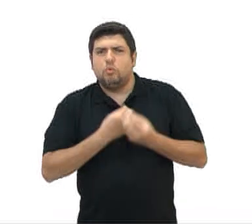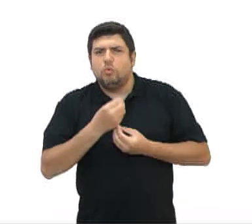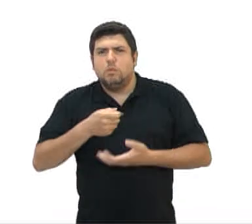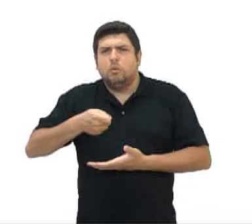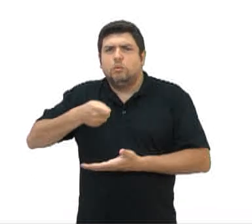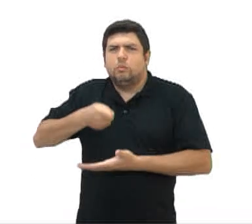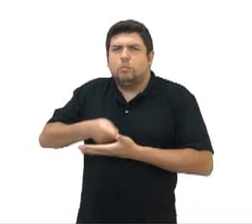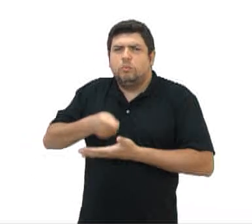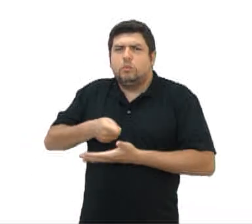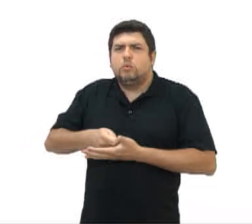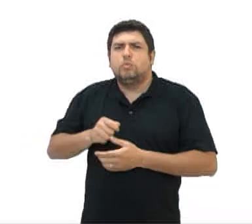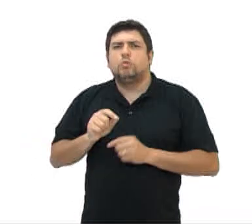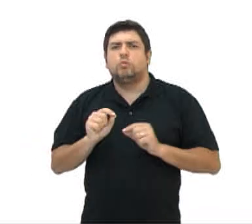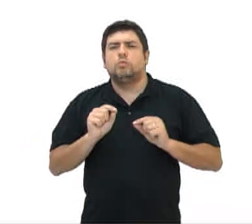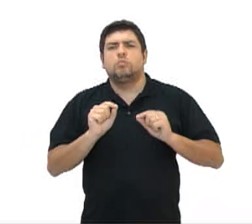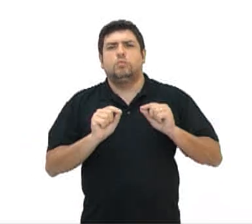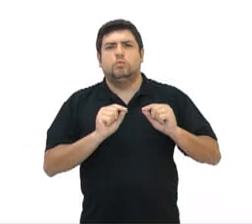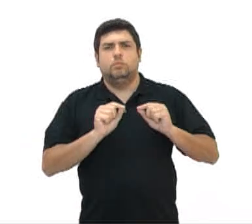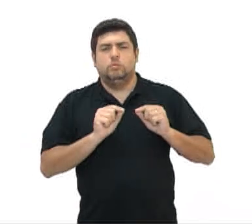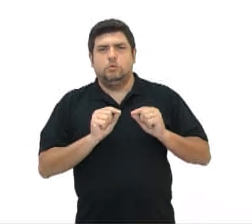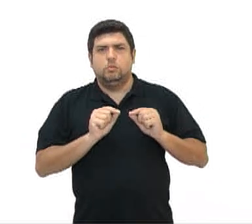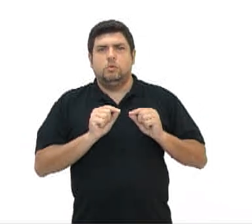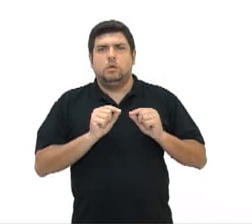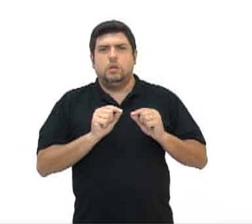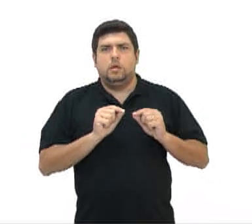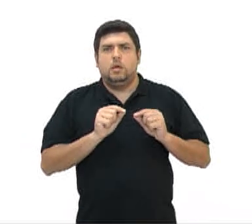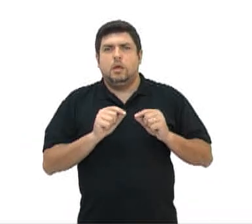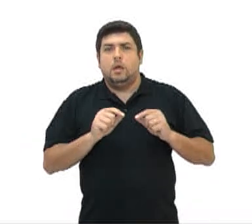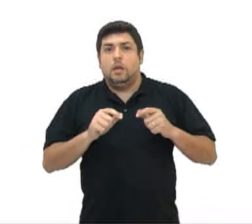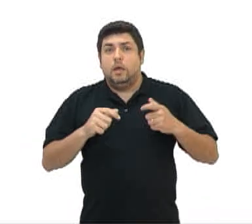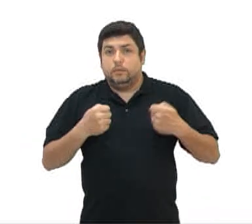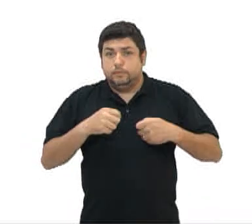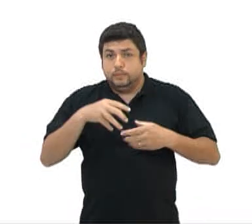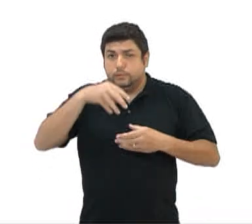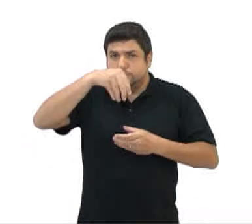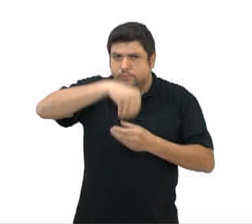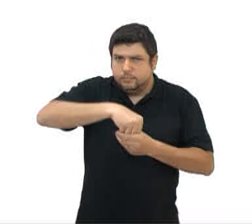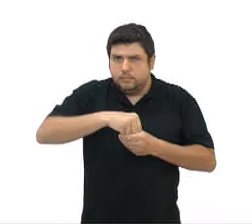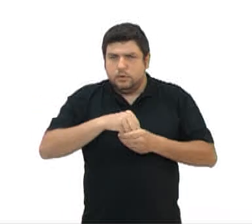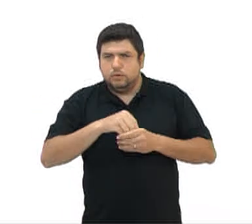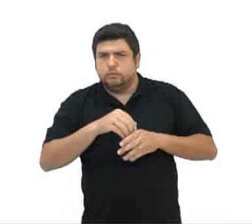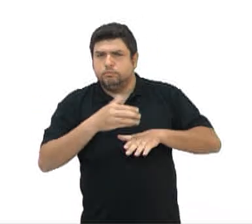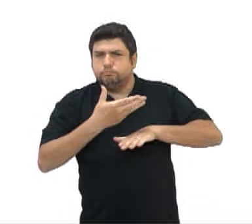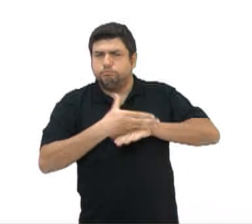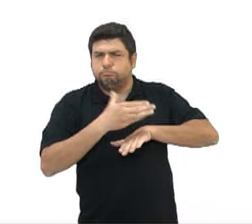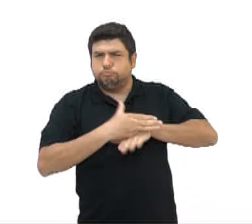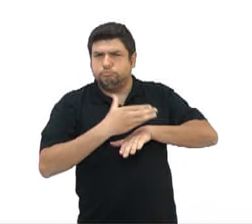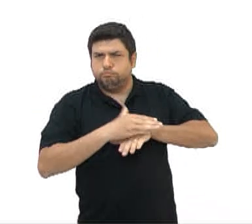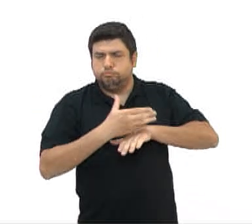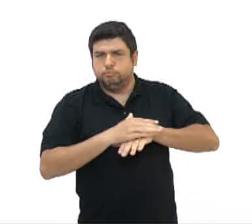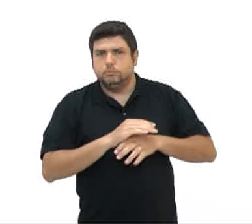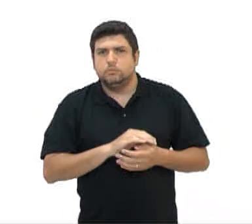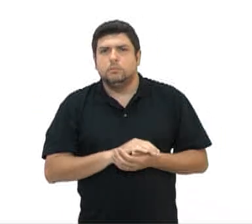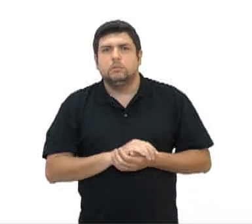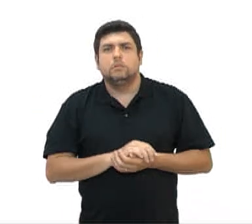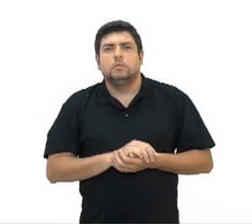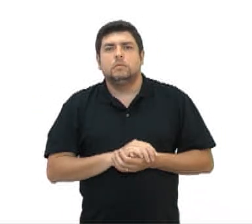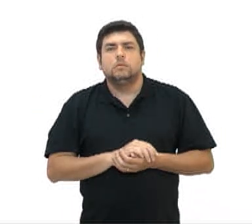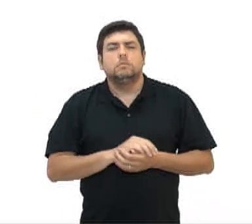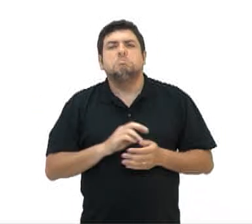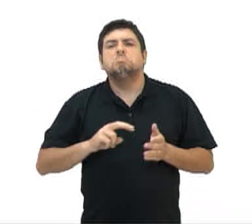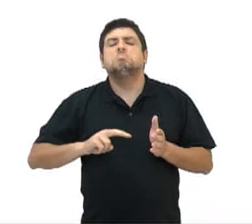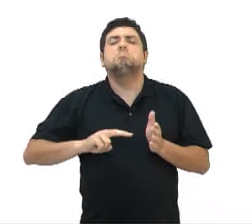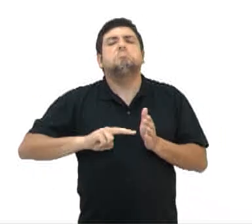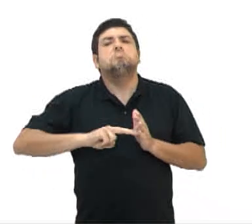obrigações, uma participação visível nos momentos adequados às atividades do estabelecimento. Está falando do que aqui? Está falando